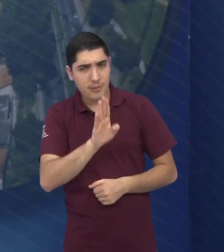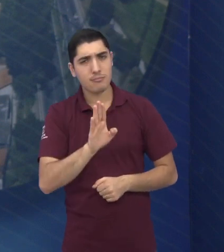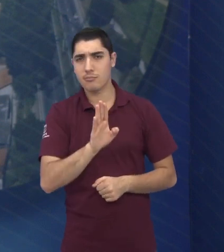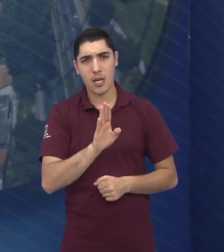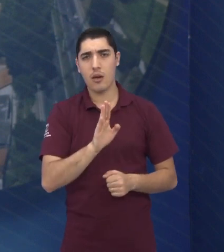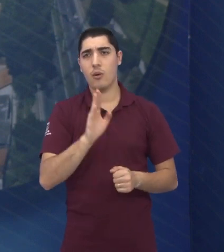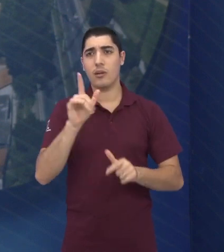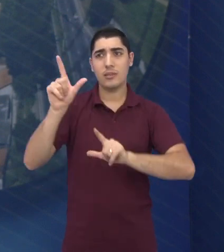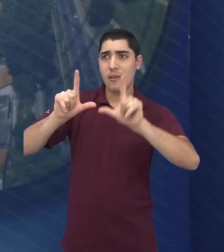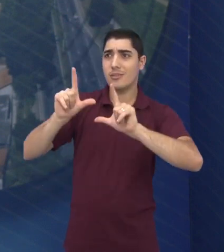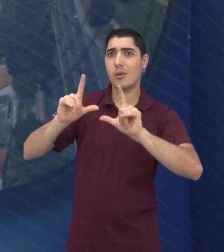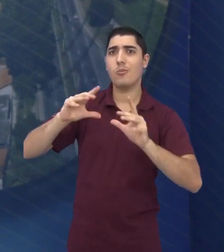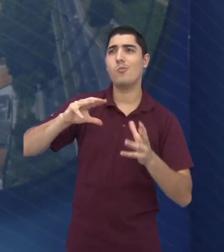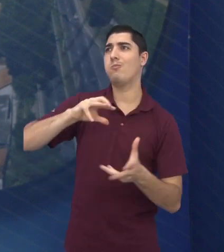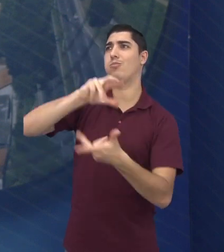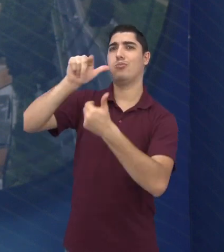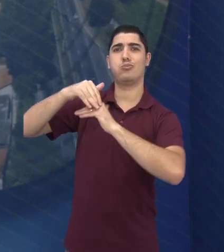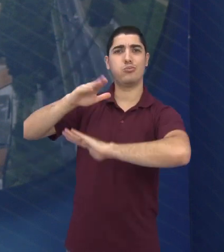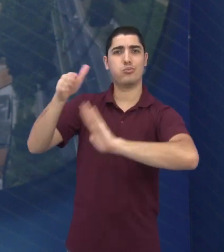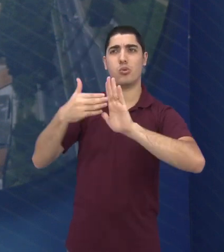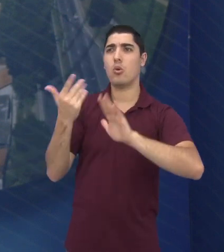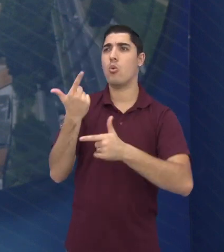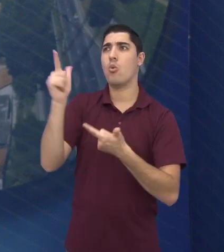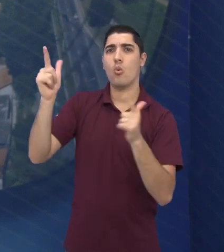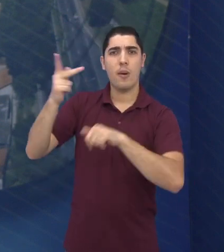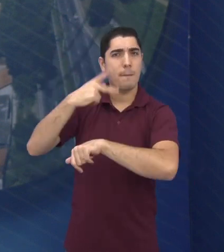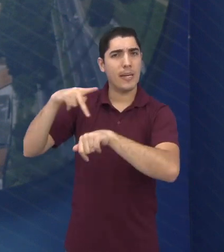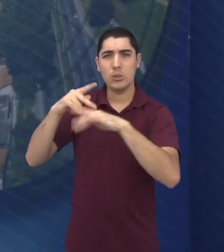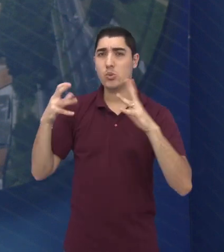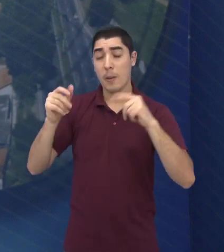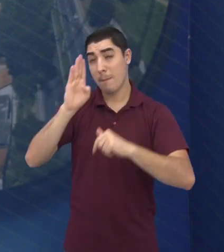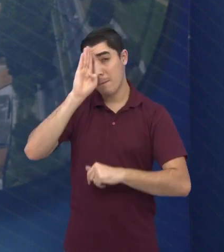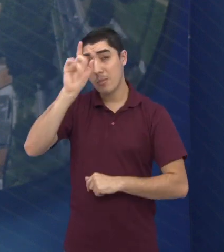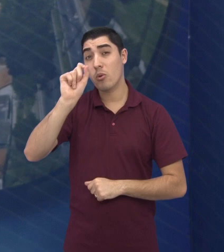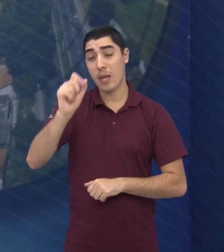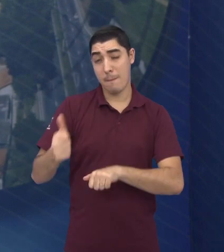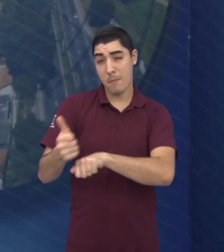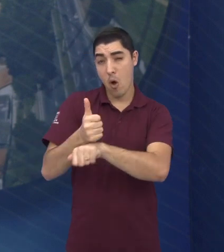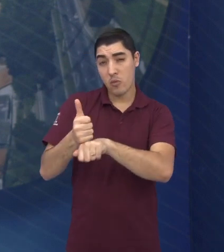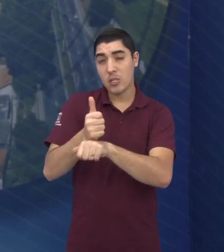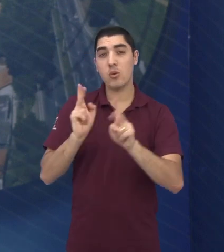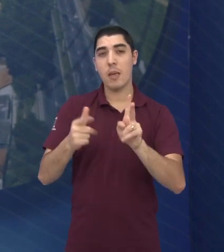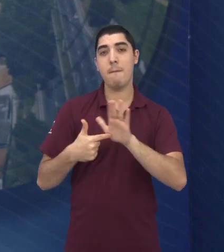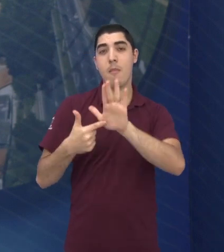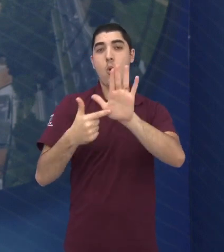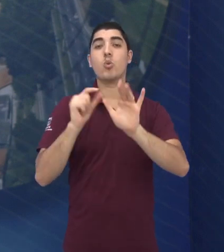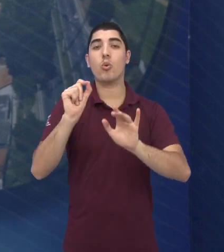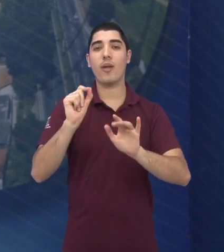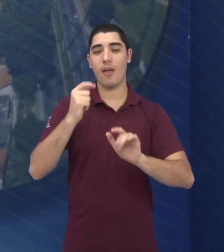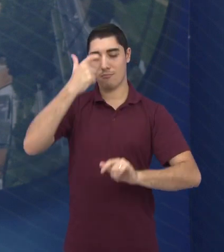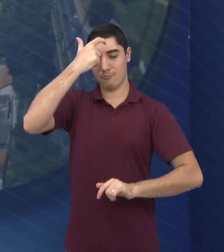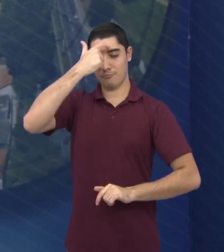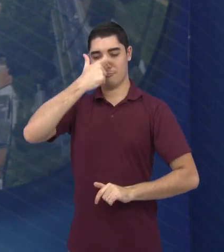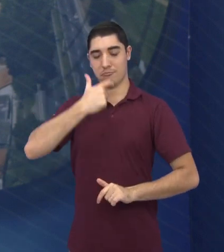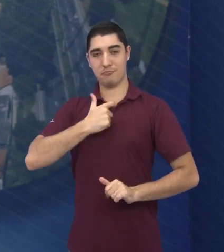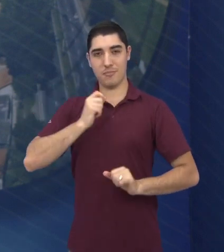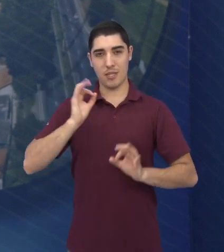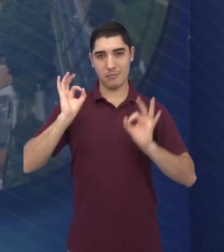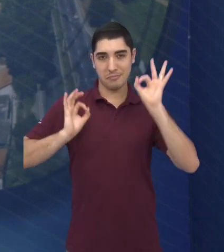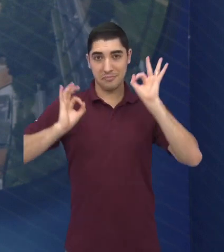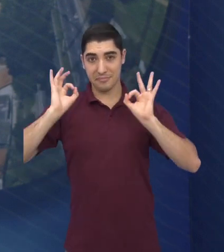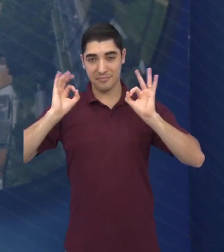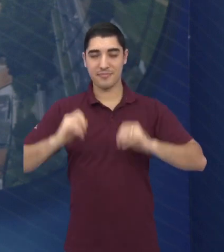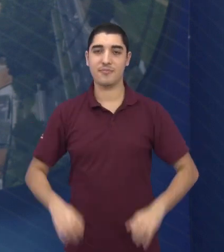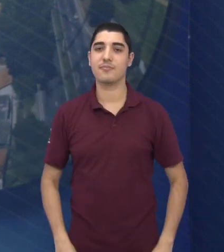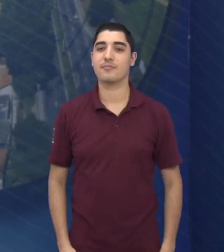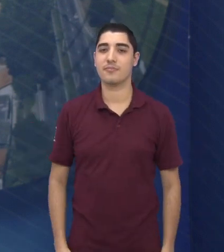televisão brasileira, mas na televisão mundial, né? Principalmente em profissões onde trabalha-se a imagem.